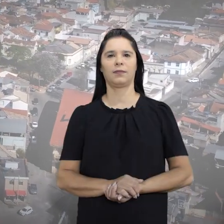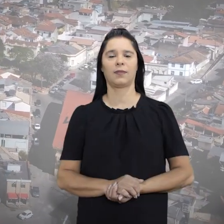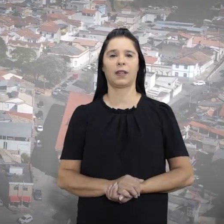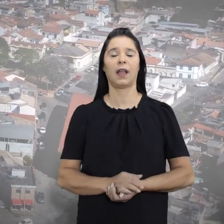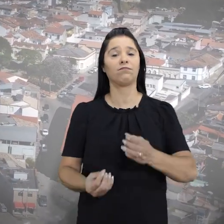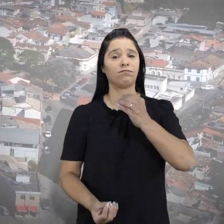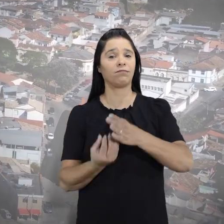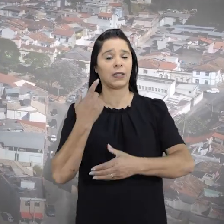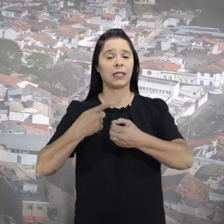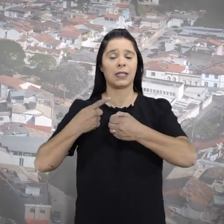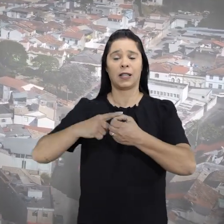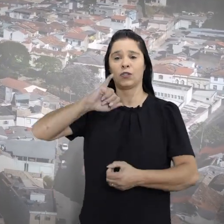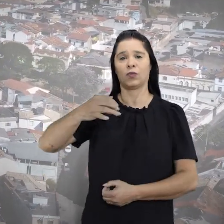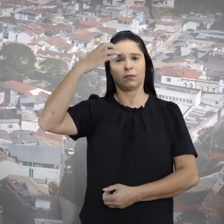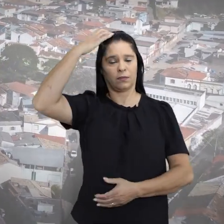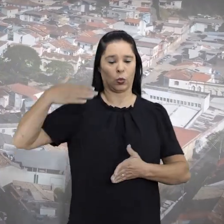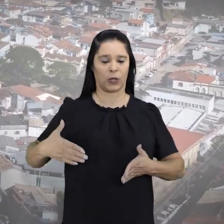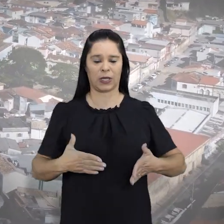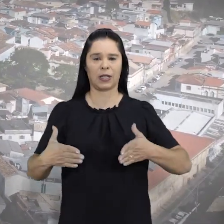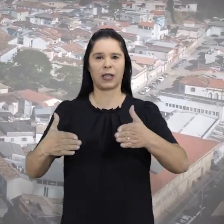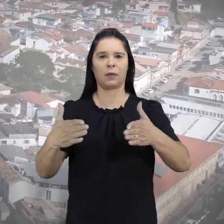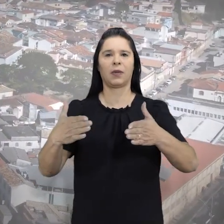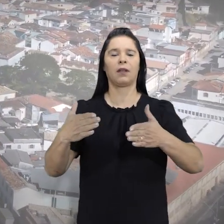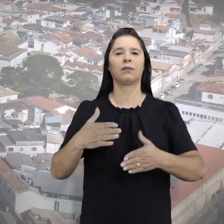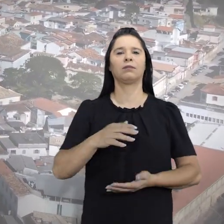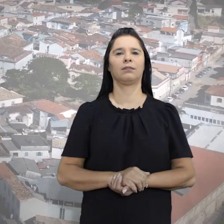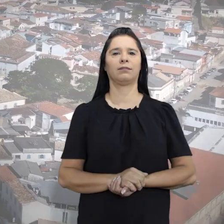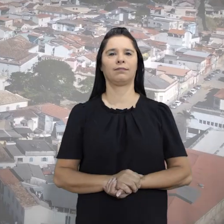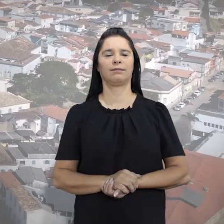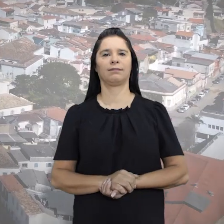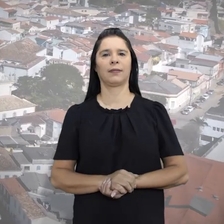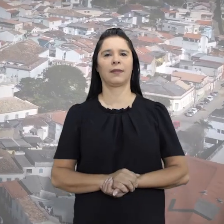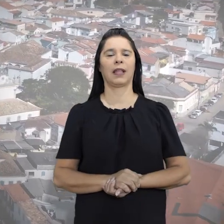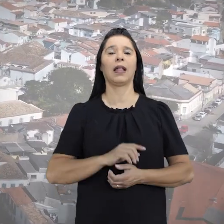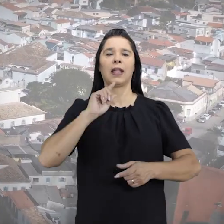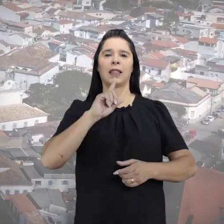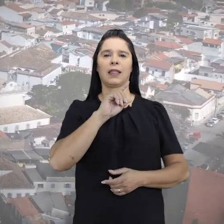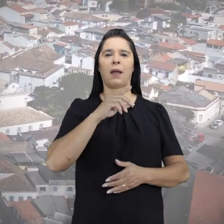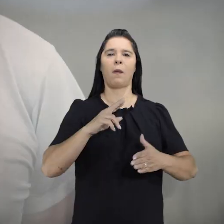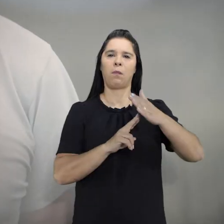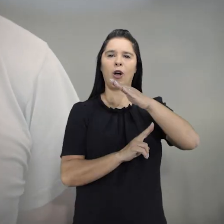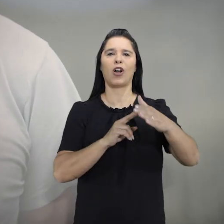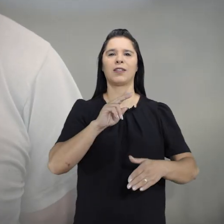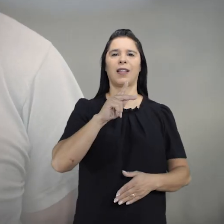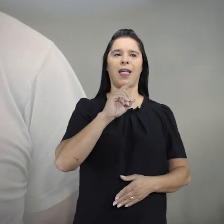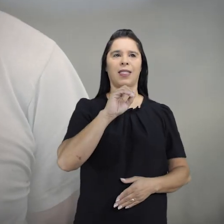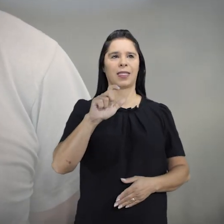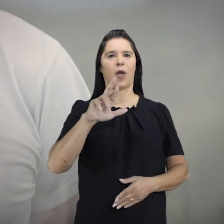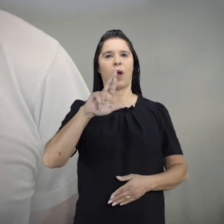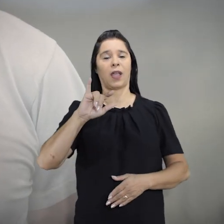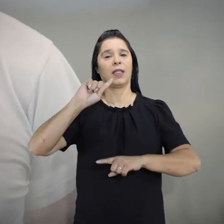A formação da cidade, o caminho, né? Tomei a Porta del Rey e depois começou a criação